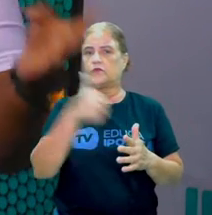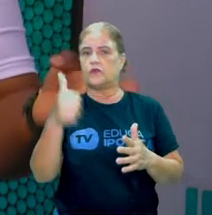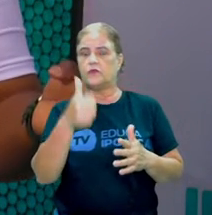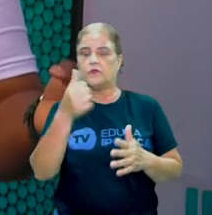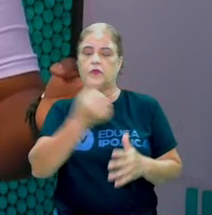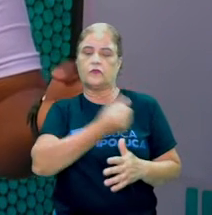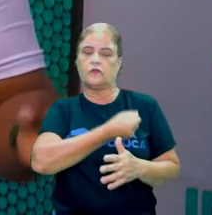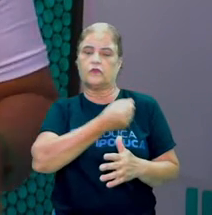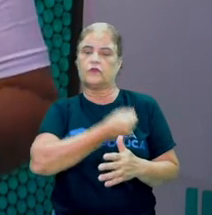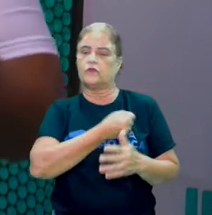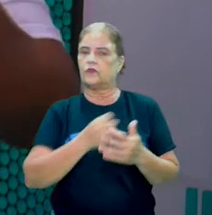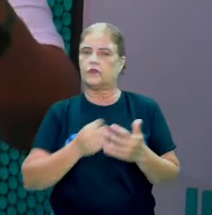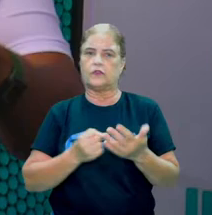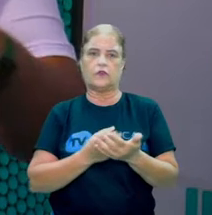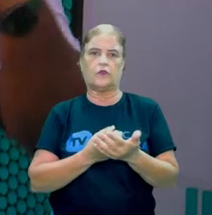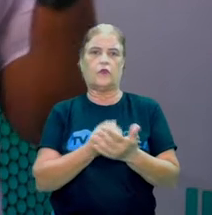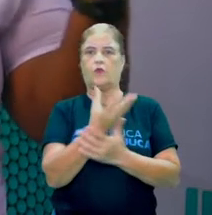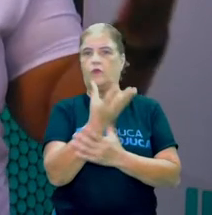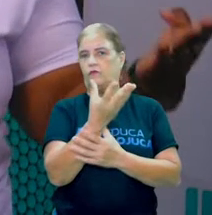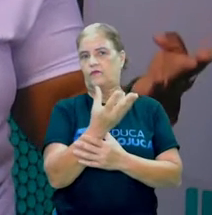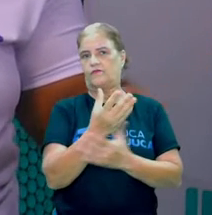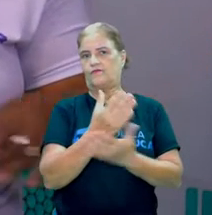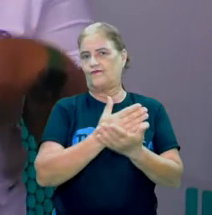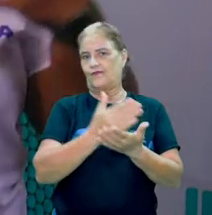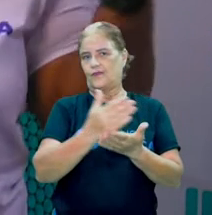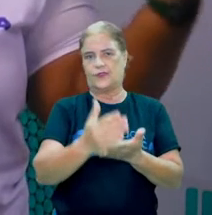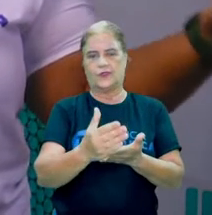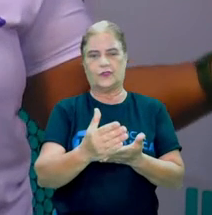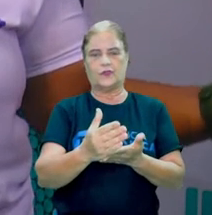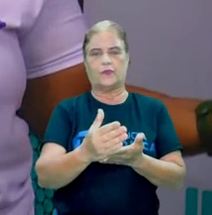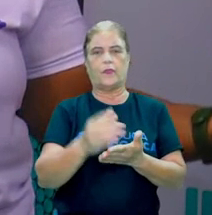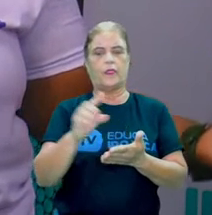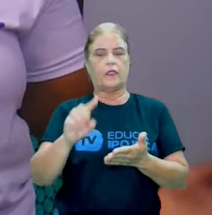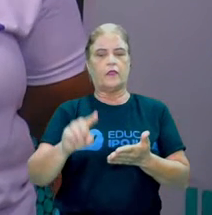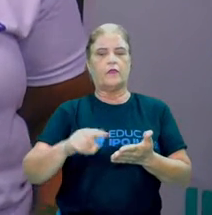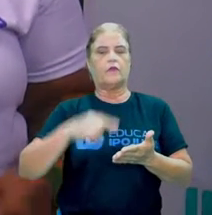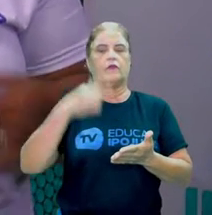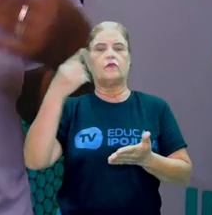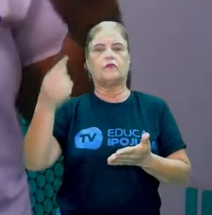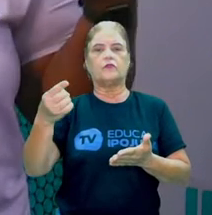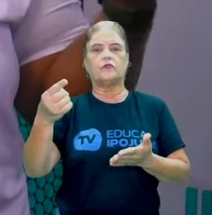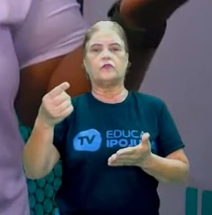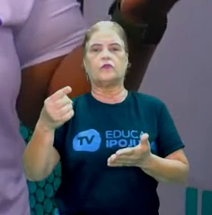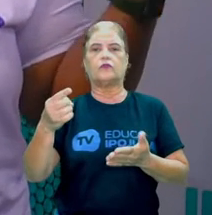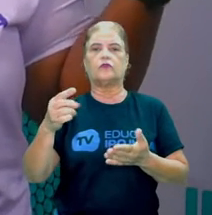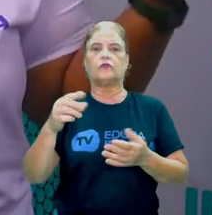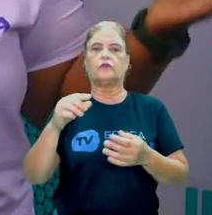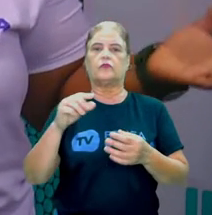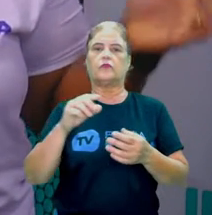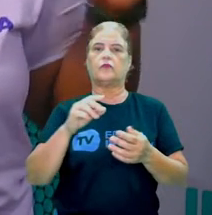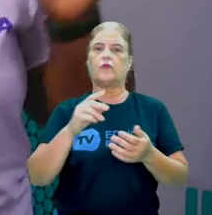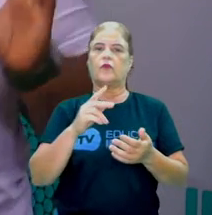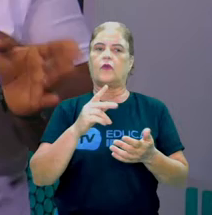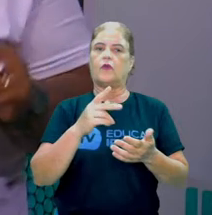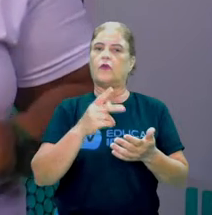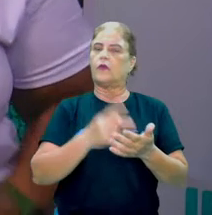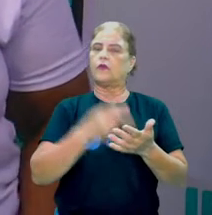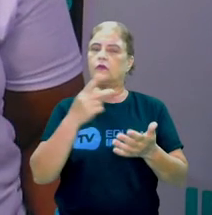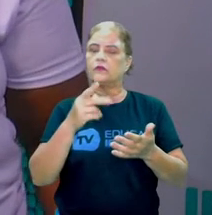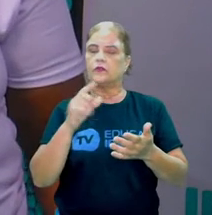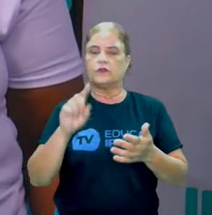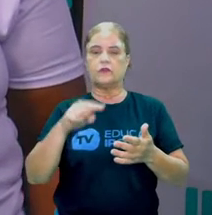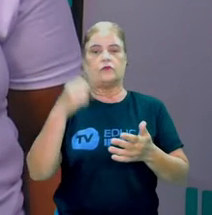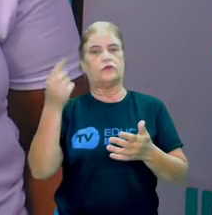que surgiram e que deram origem aos demais números ou que utilizamos